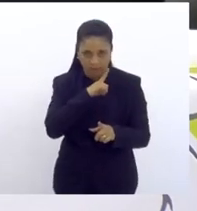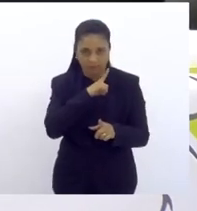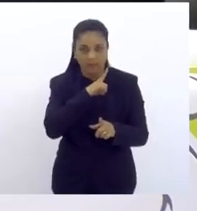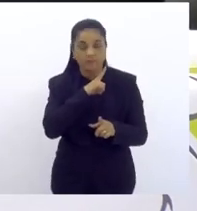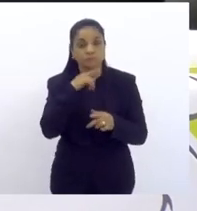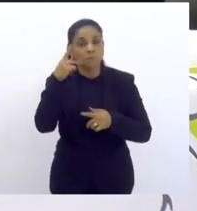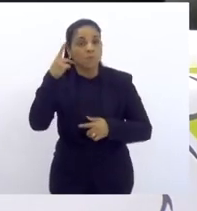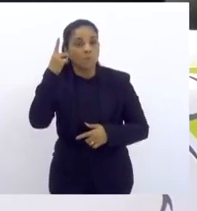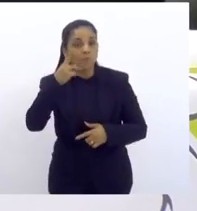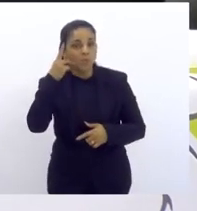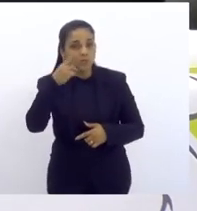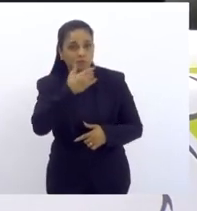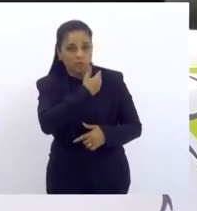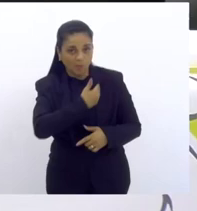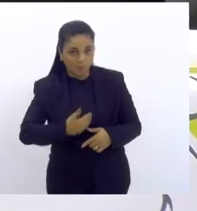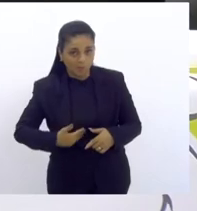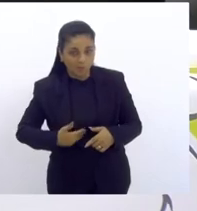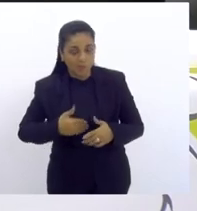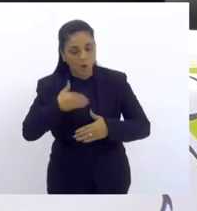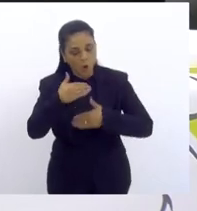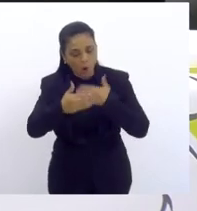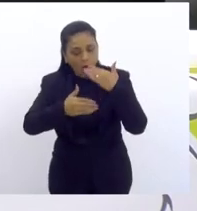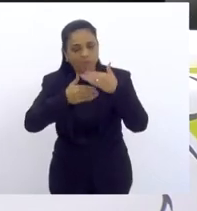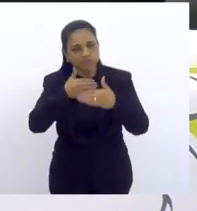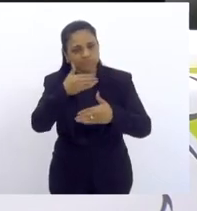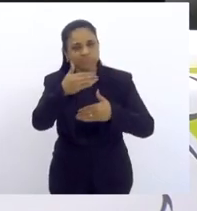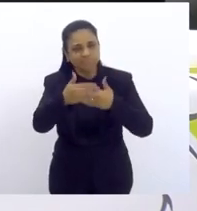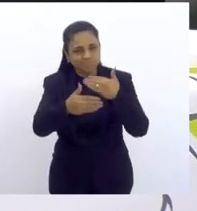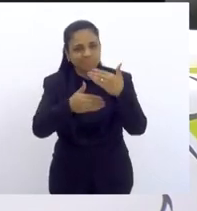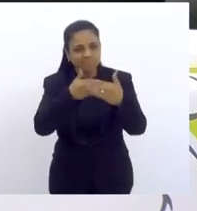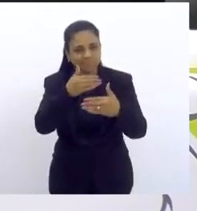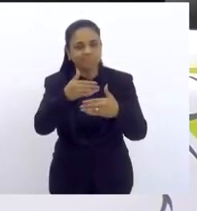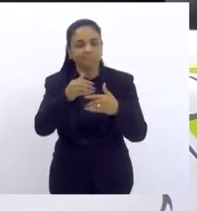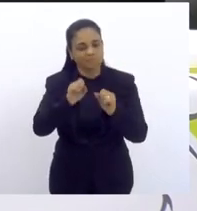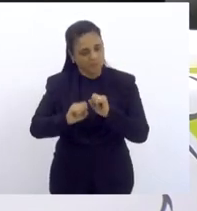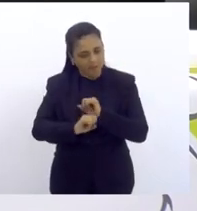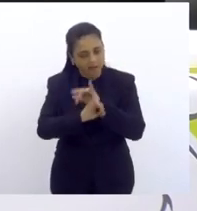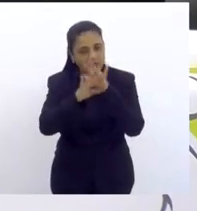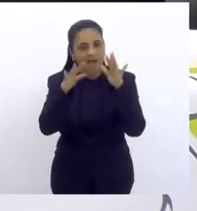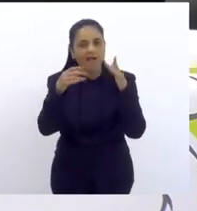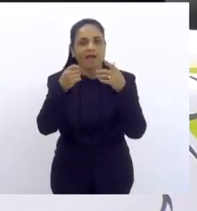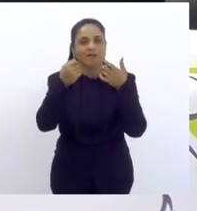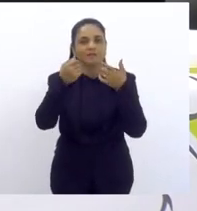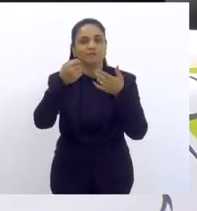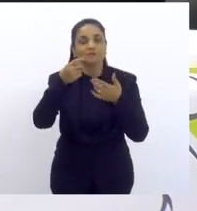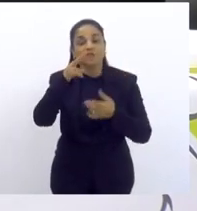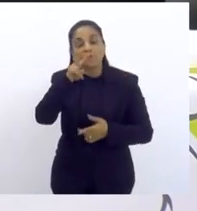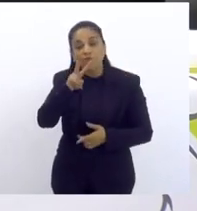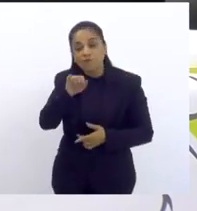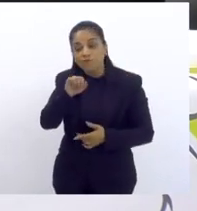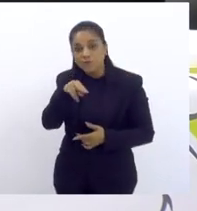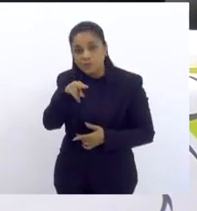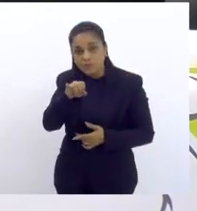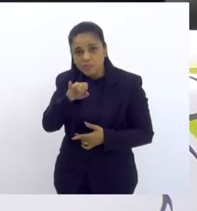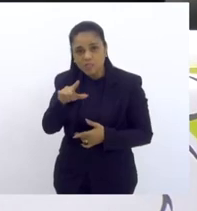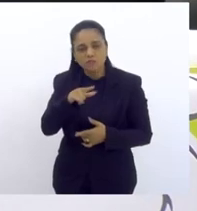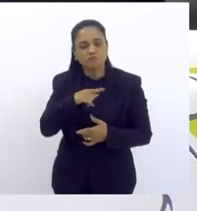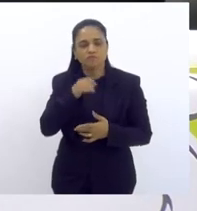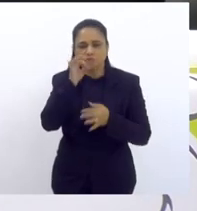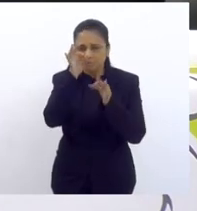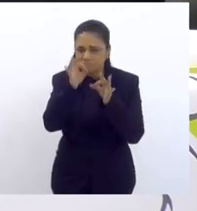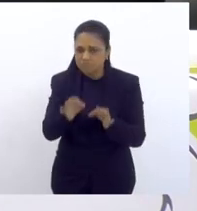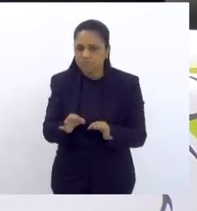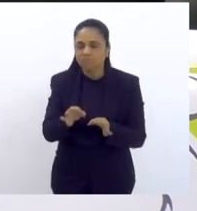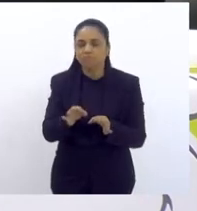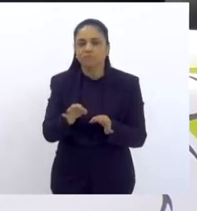pública em construção é importante a gente deixar isso também muito claro Vinícius foi absolutamente preciso também